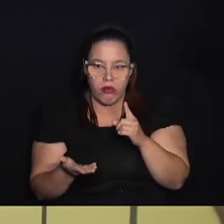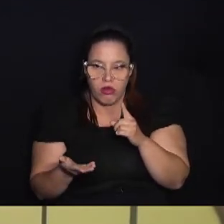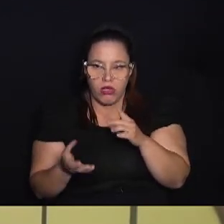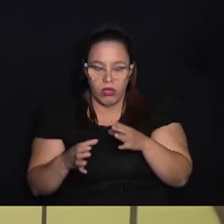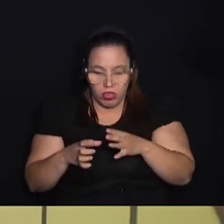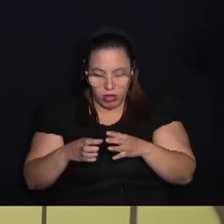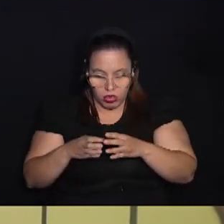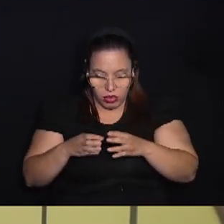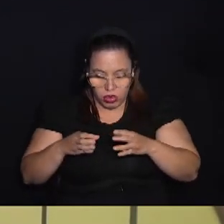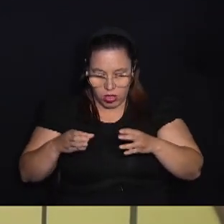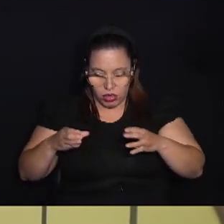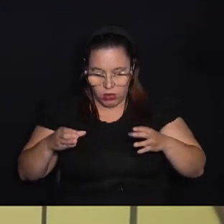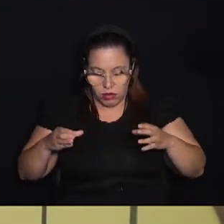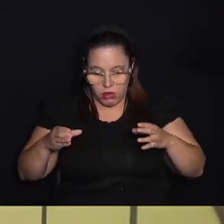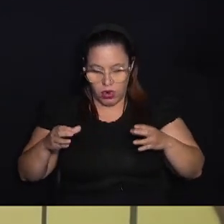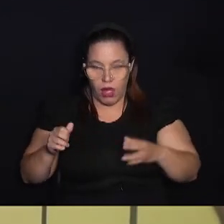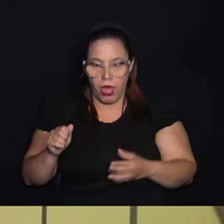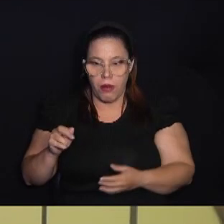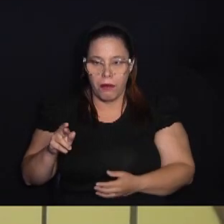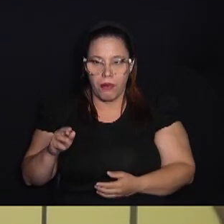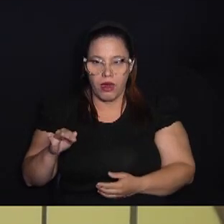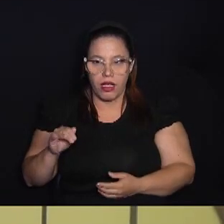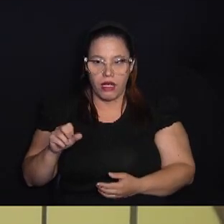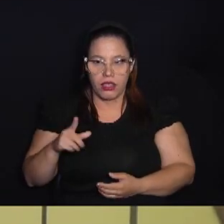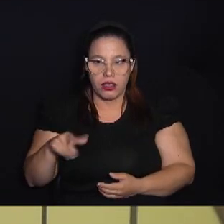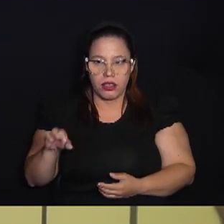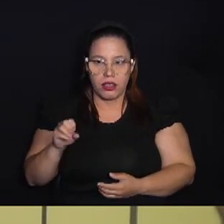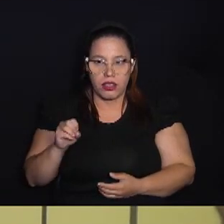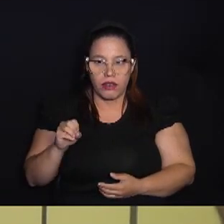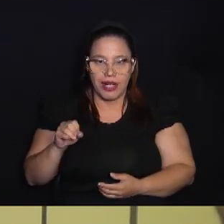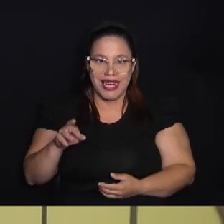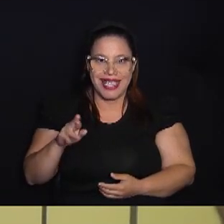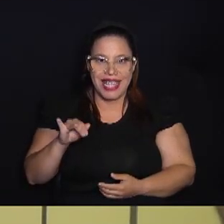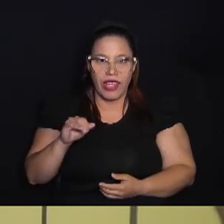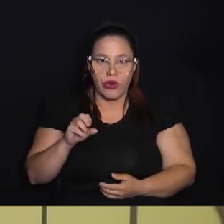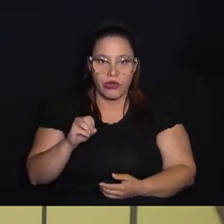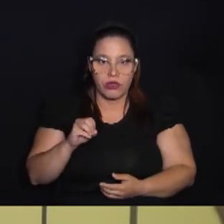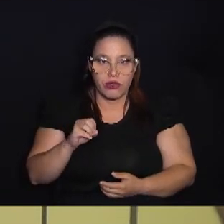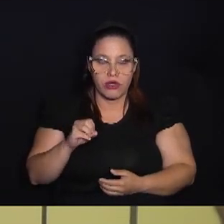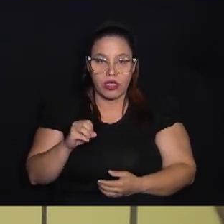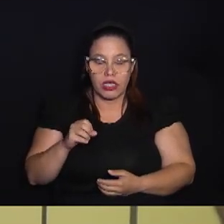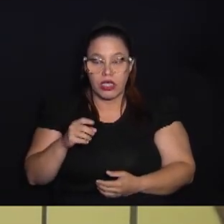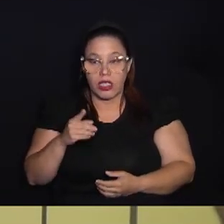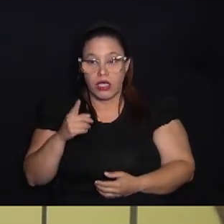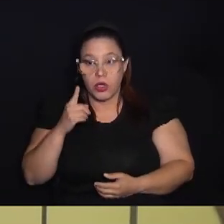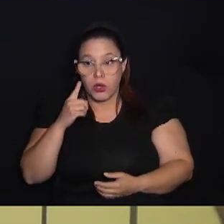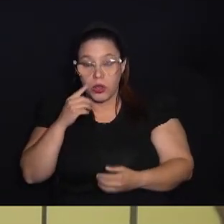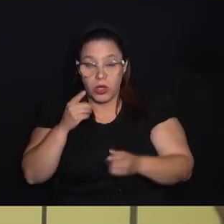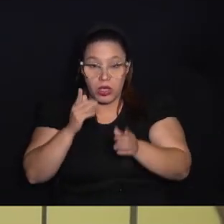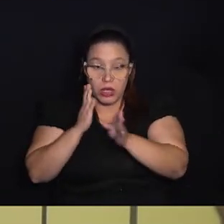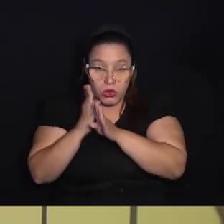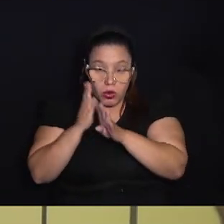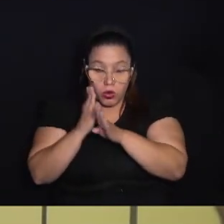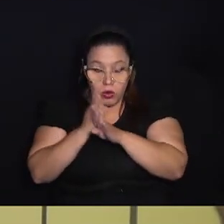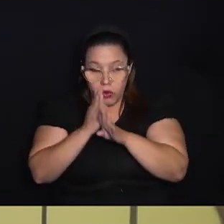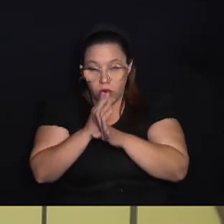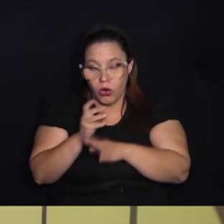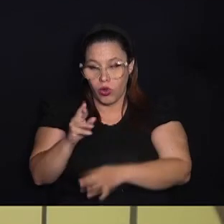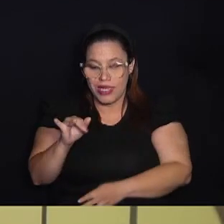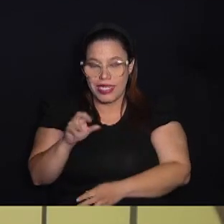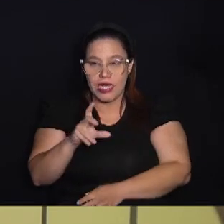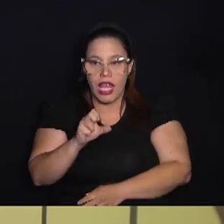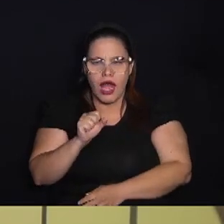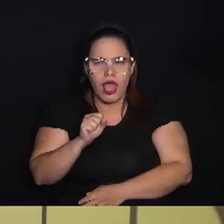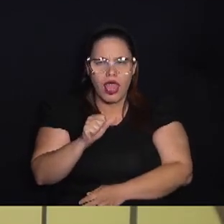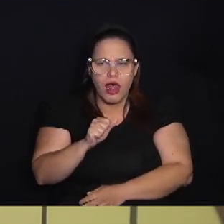da Avenida Glicério o pessoal mexendo ali no Largo do Rosário encontrou ossadas e isso já é uns